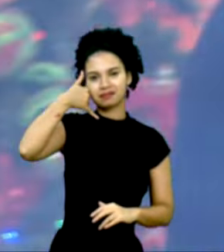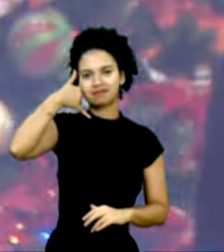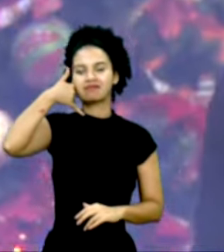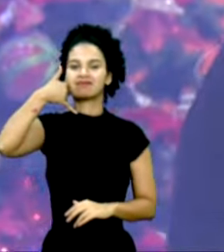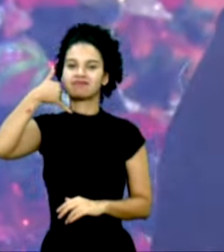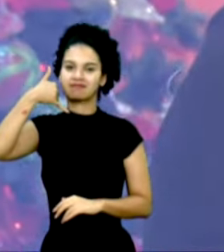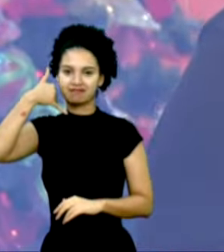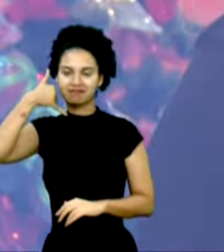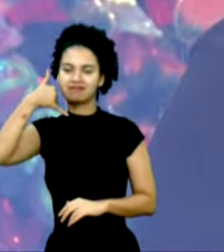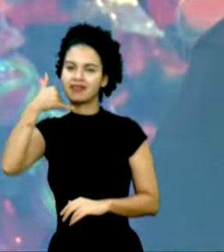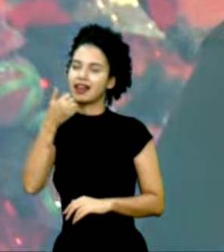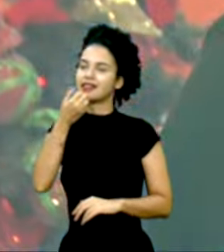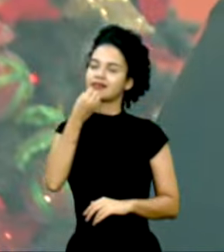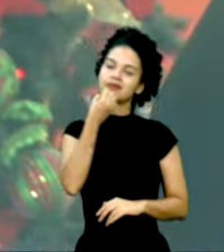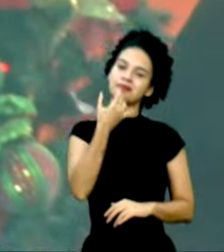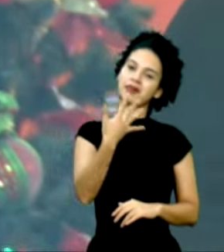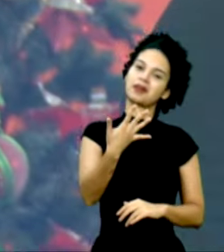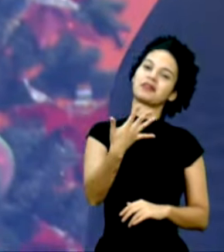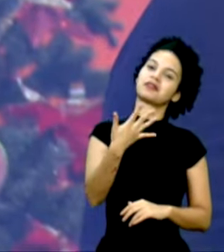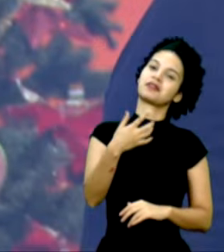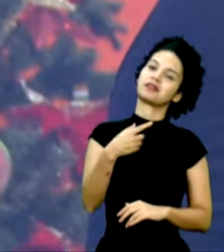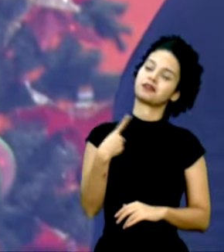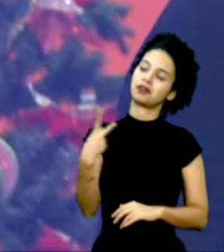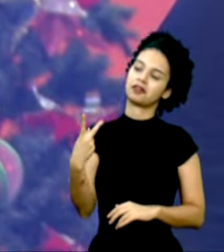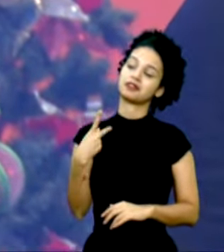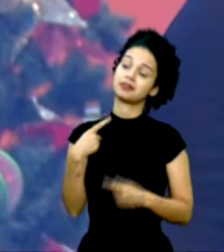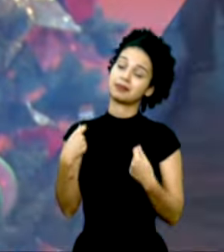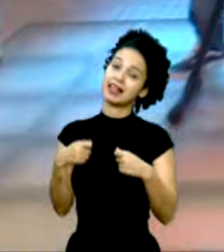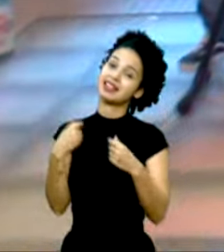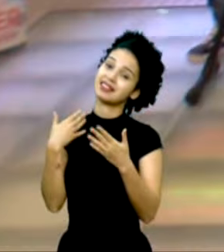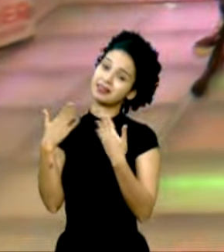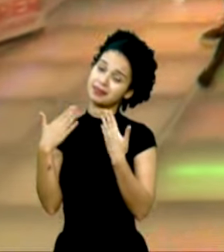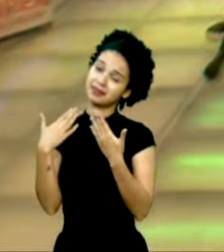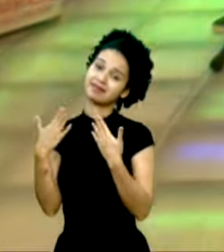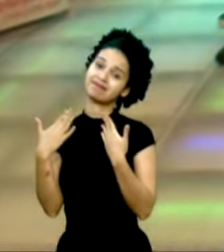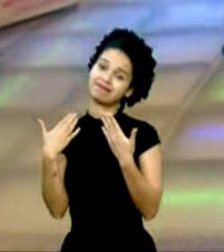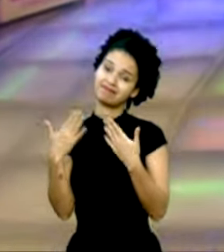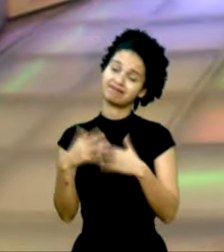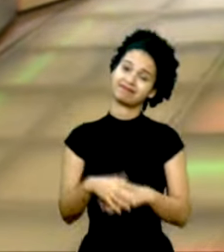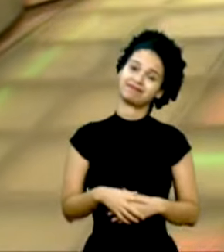Vai ser tão bom, nós precisamos conversar.